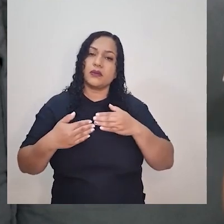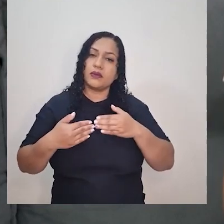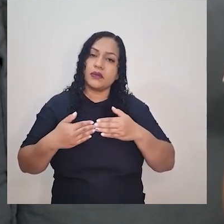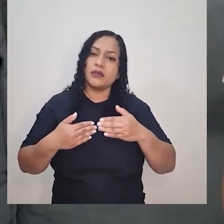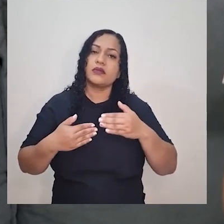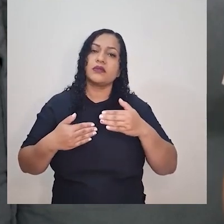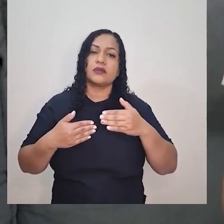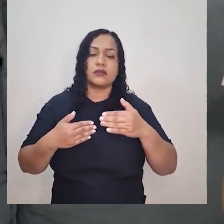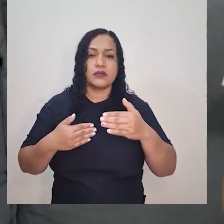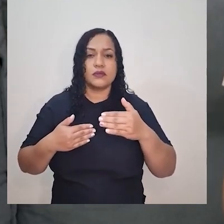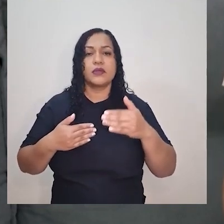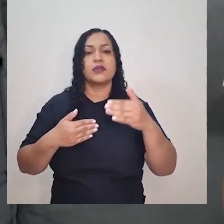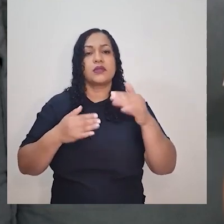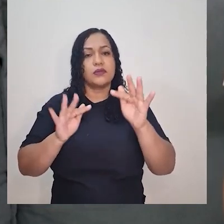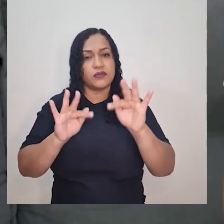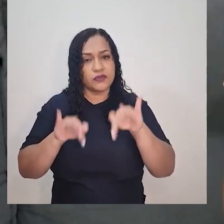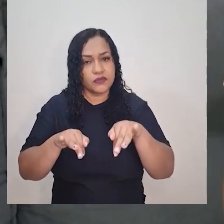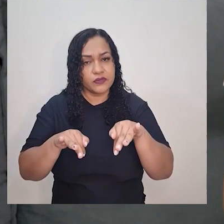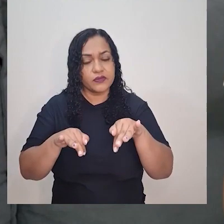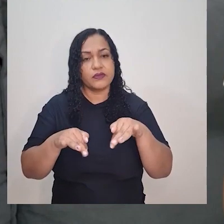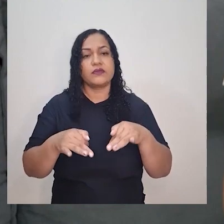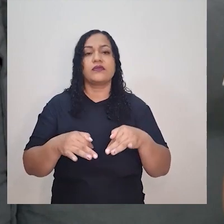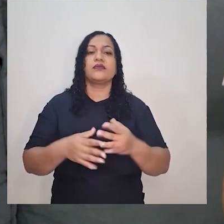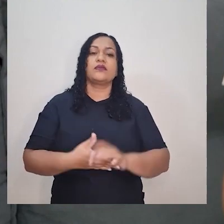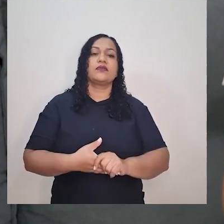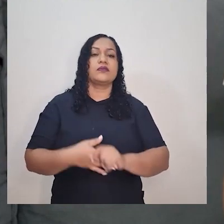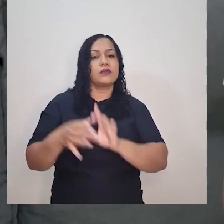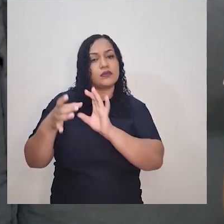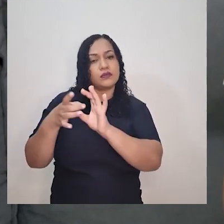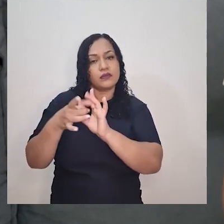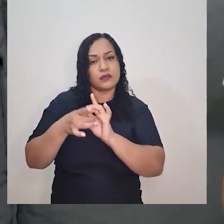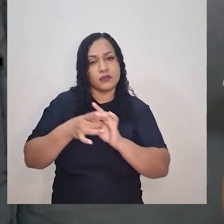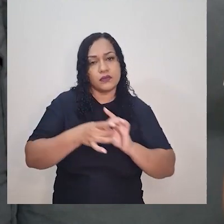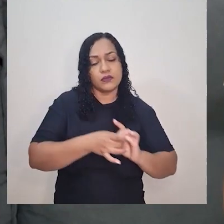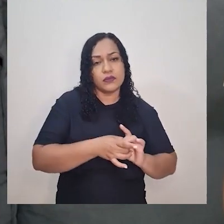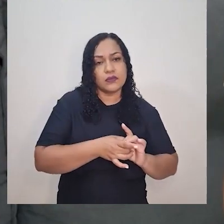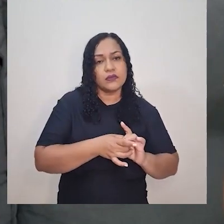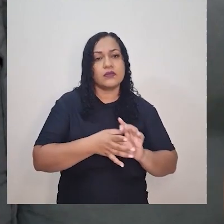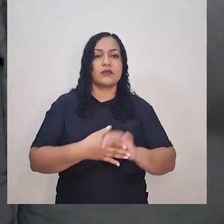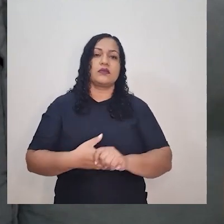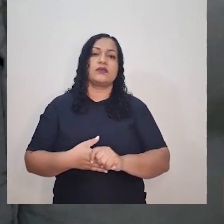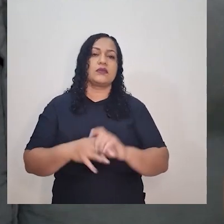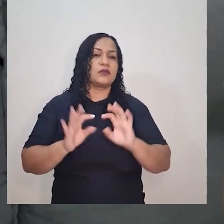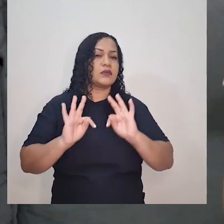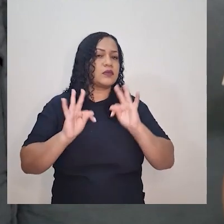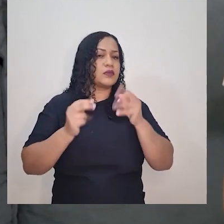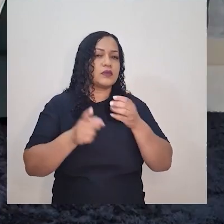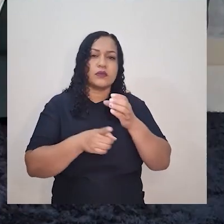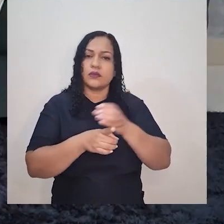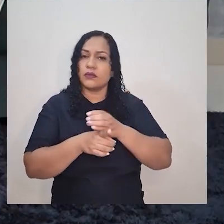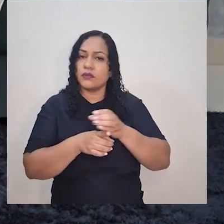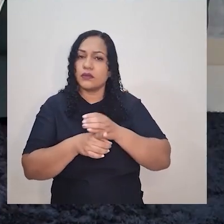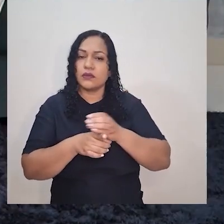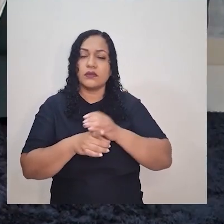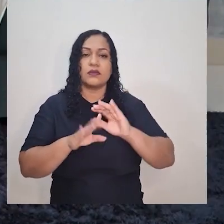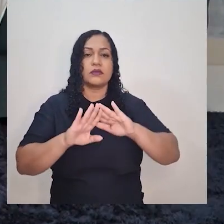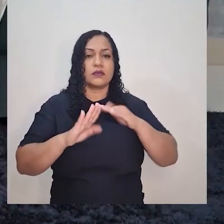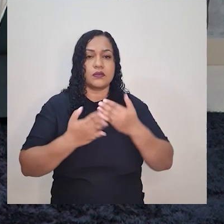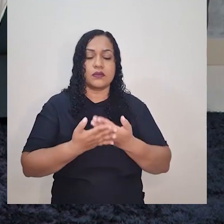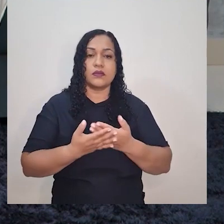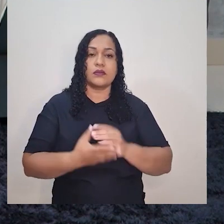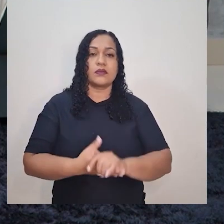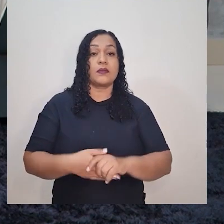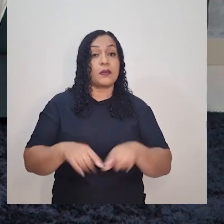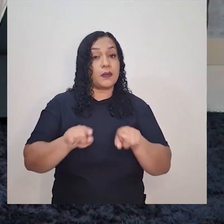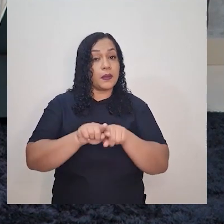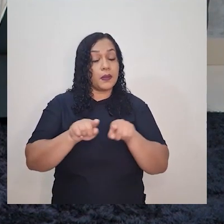para que a gente possa ter um meio e um final dentro de todo esse calendário escolar. Um outro aspecto,